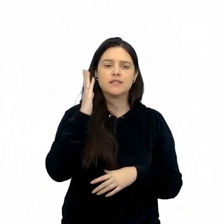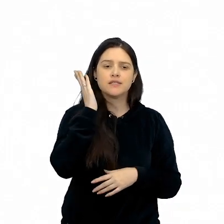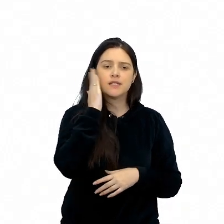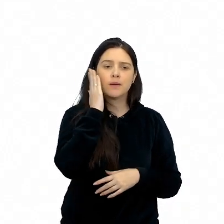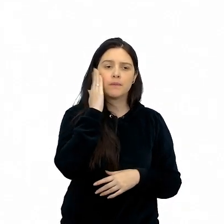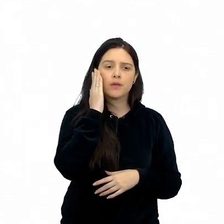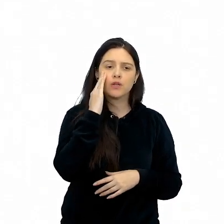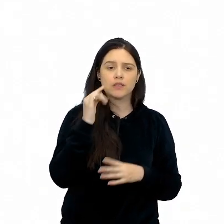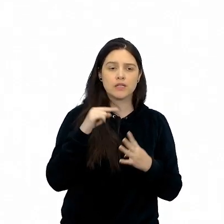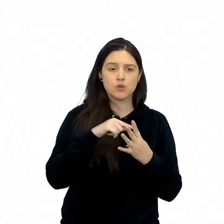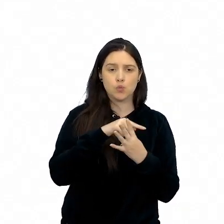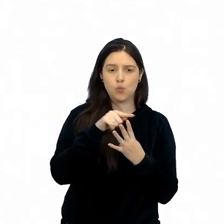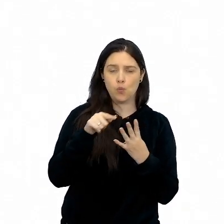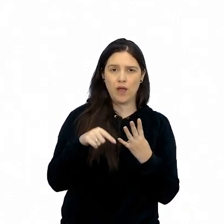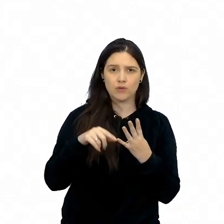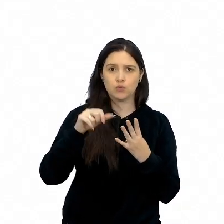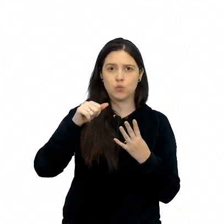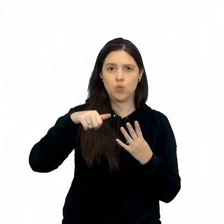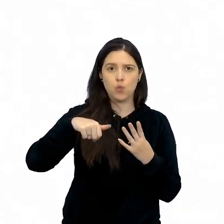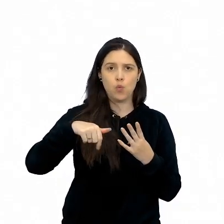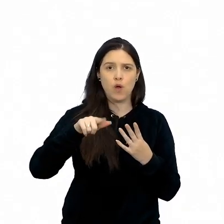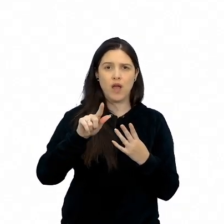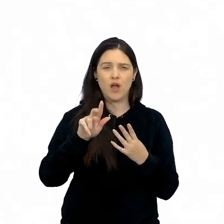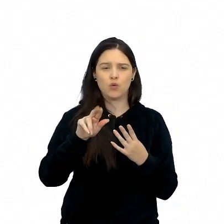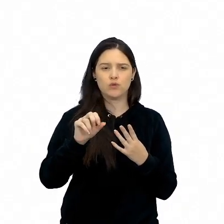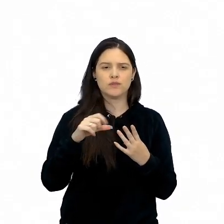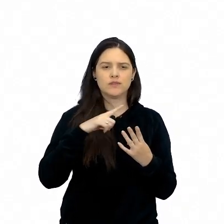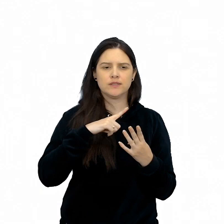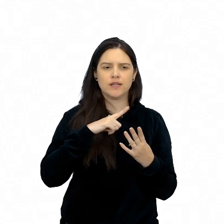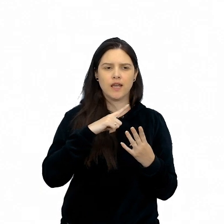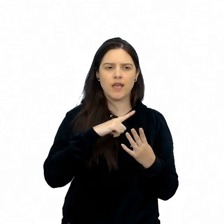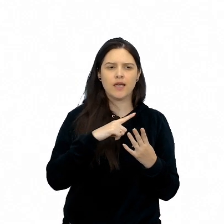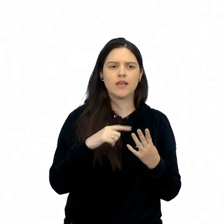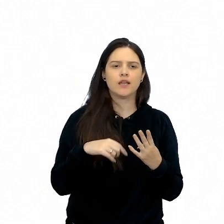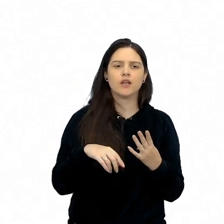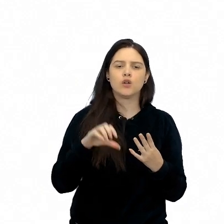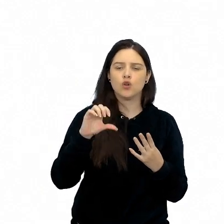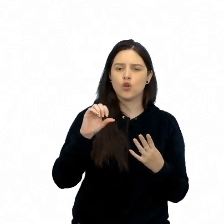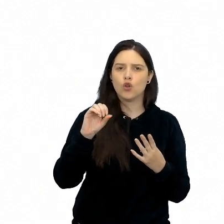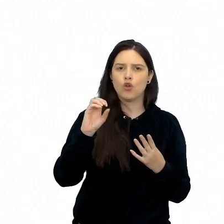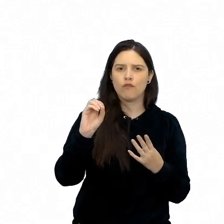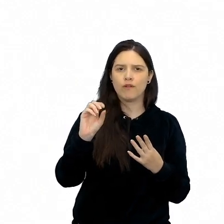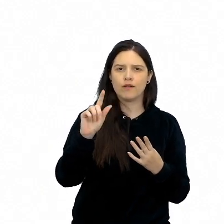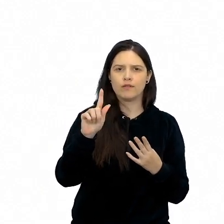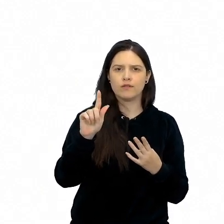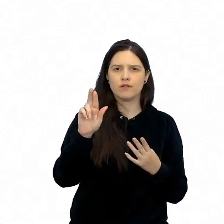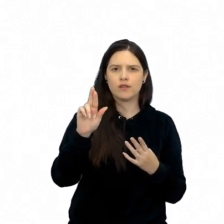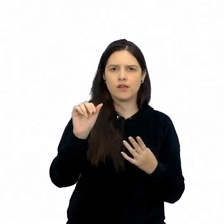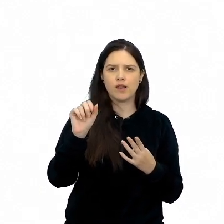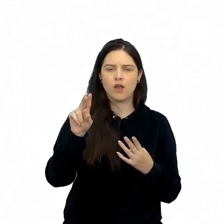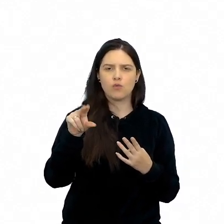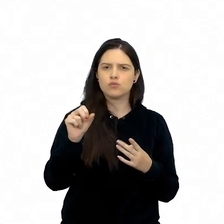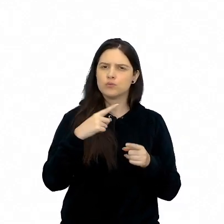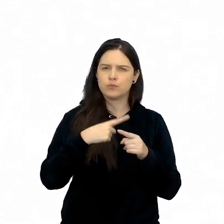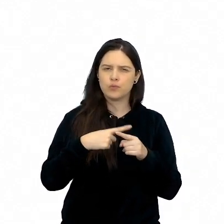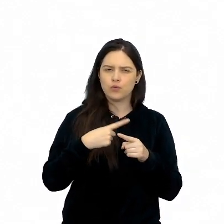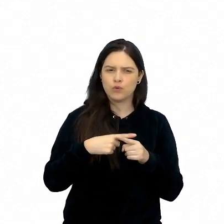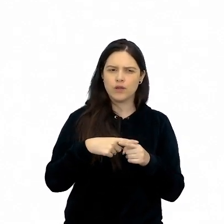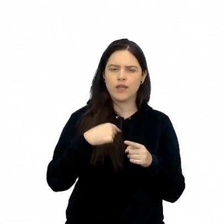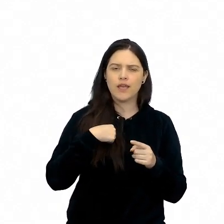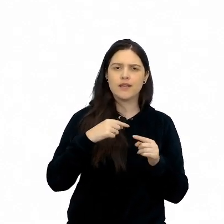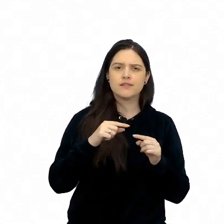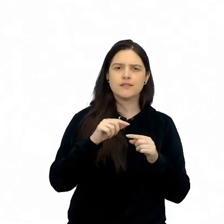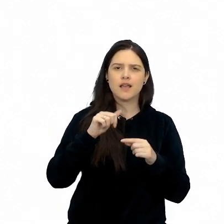tem 4 ângulos de 90 graus, metade do exercício já está pensado. Por quê? Eu já, obrigatoriamente, eu sei que esse ângulo